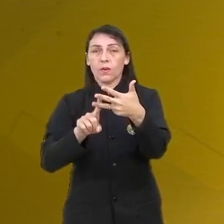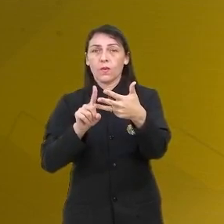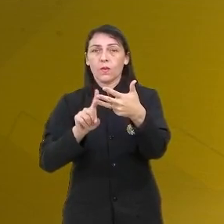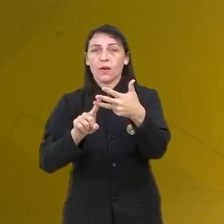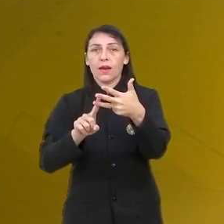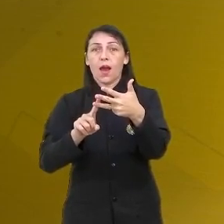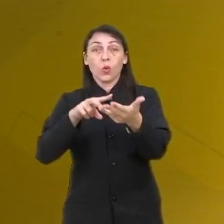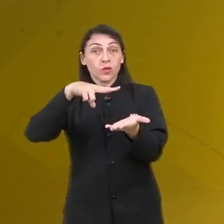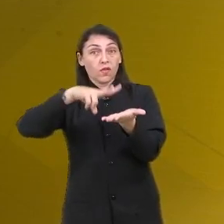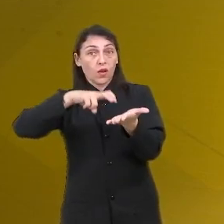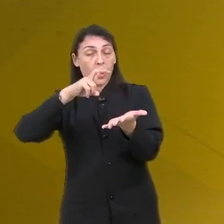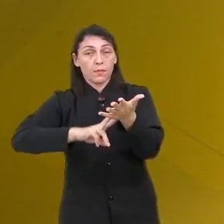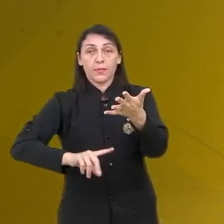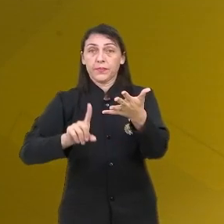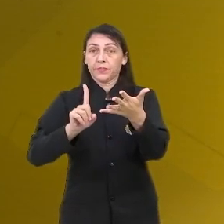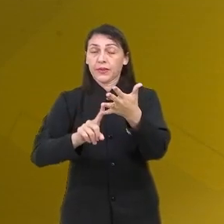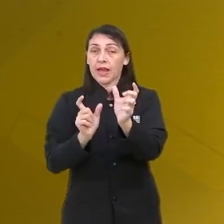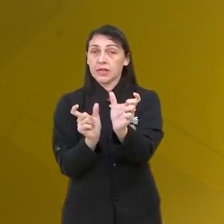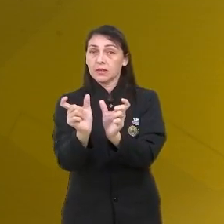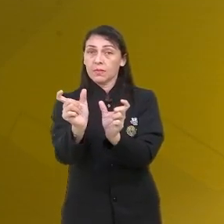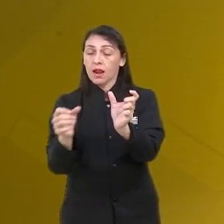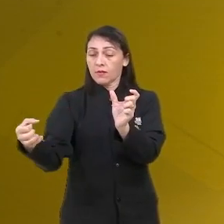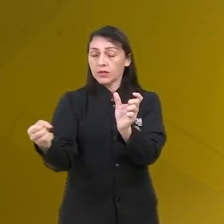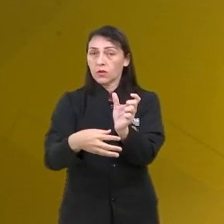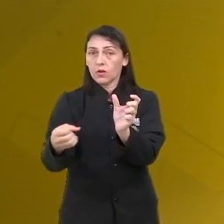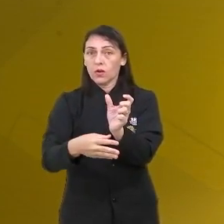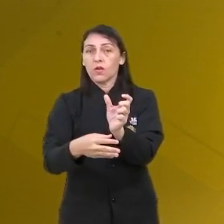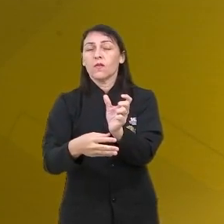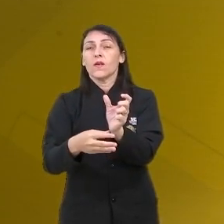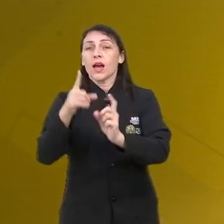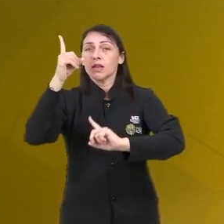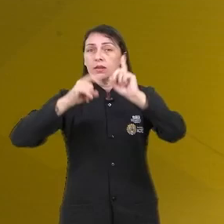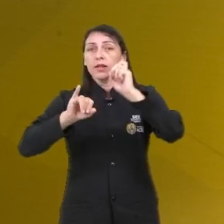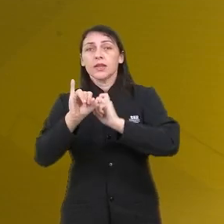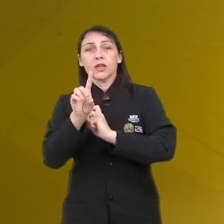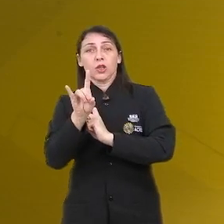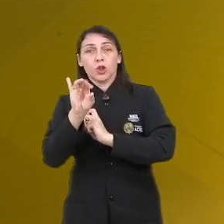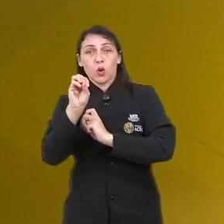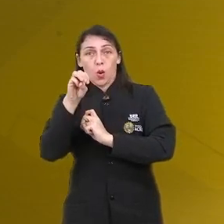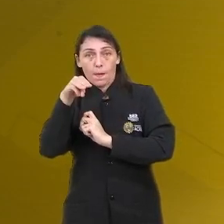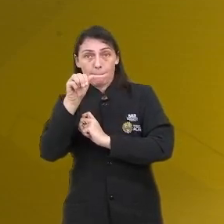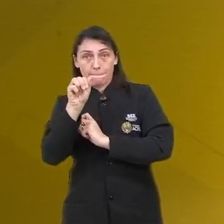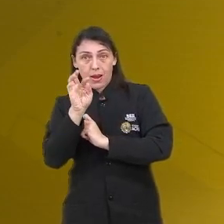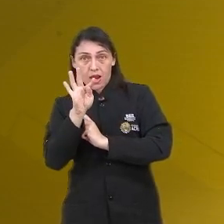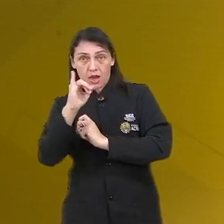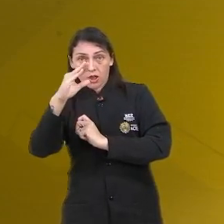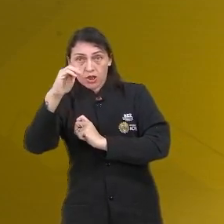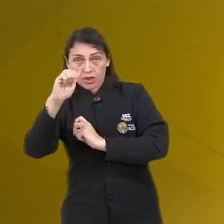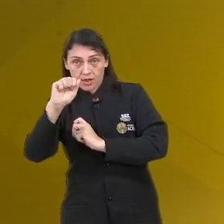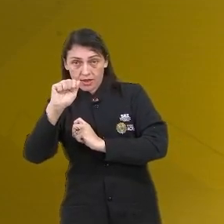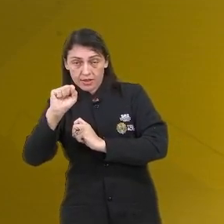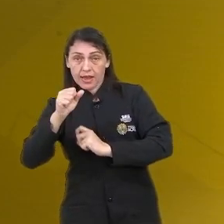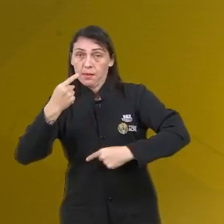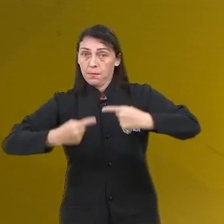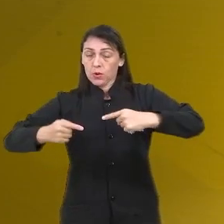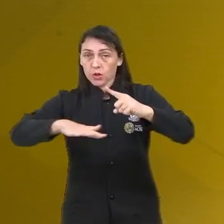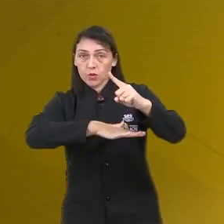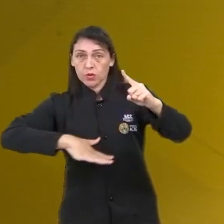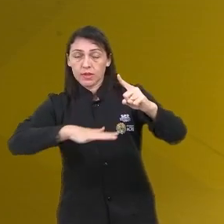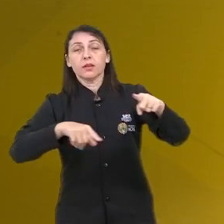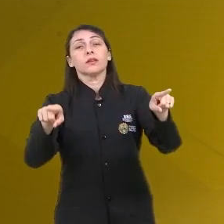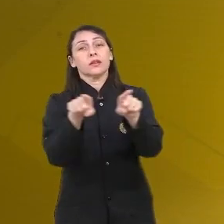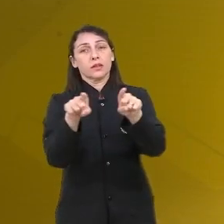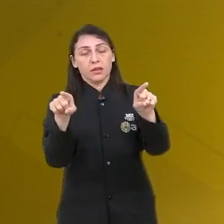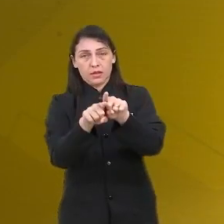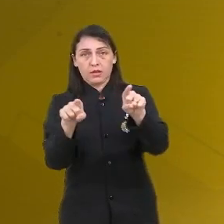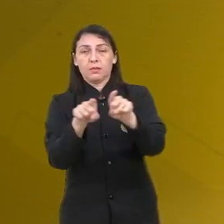os vocabulários, as palavras novas, as expressões idiomáticas, as questões político-sociais que